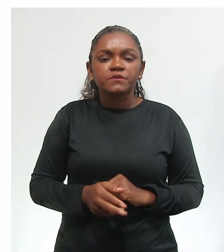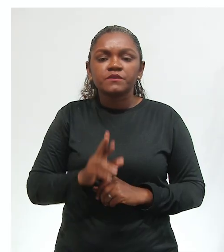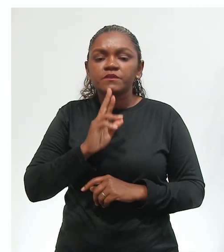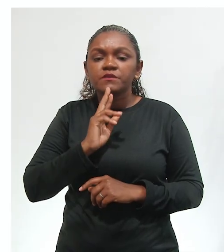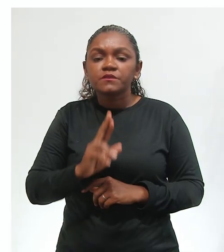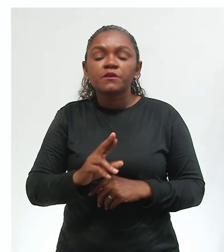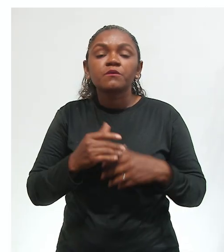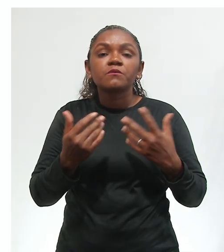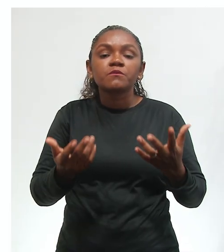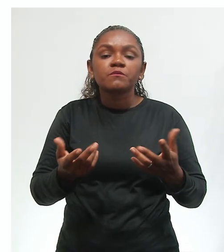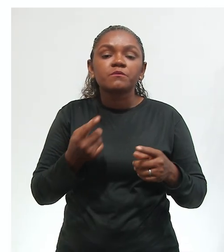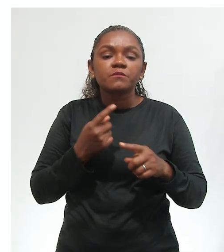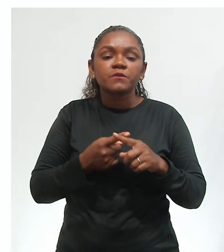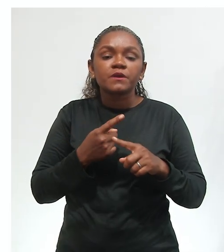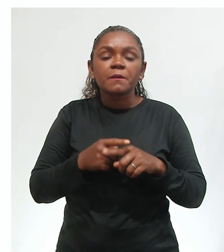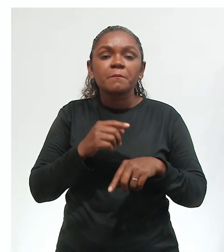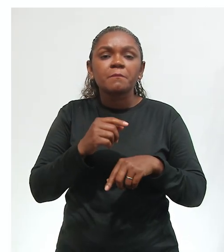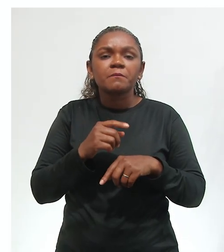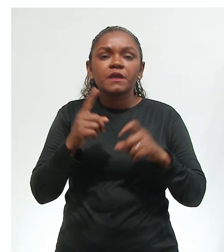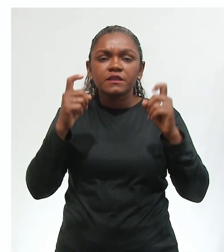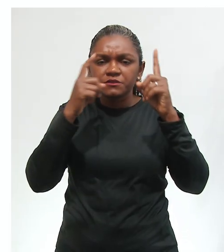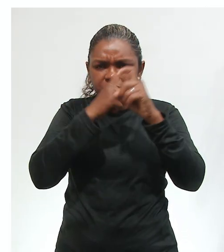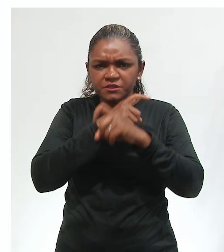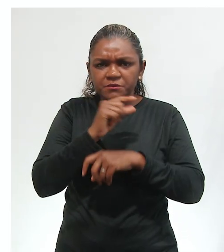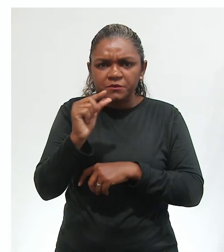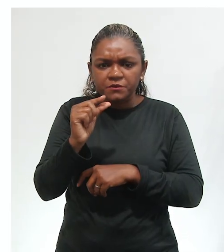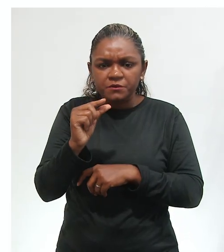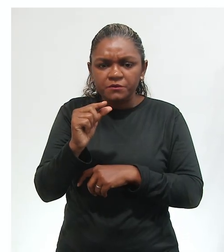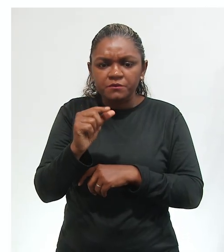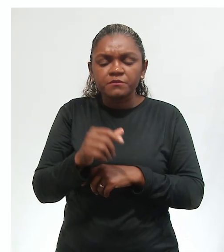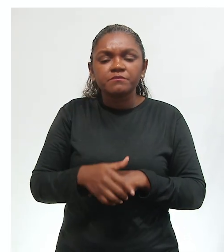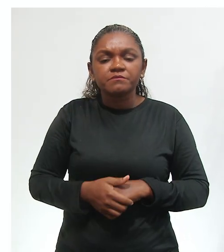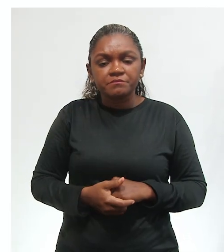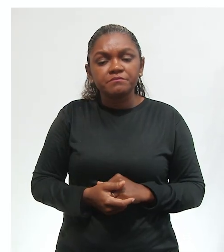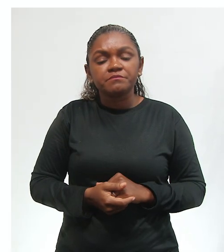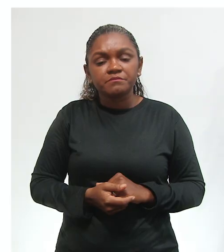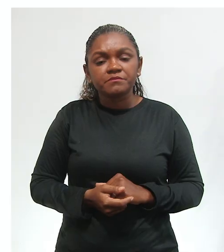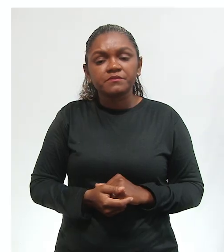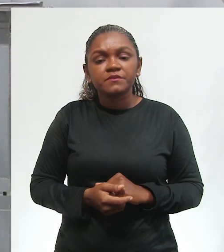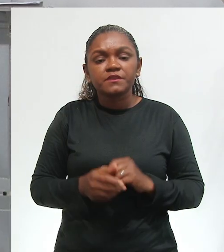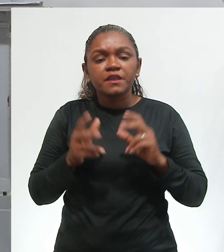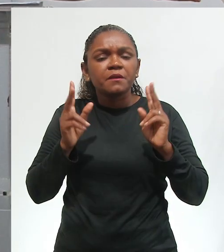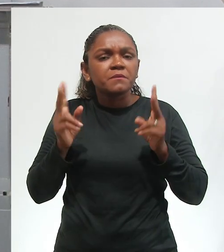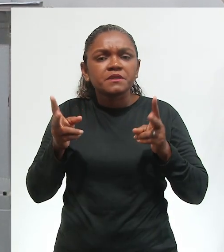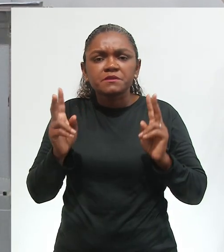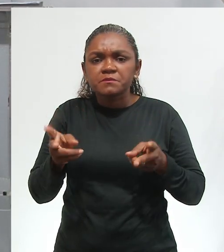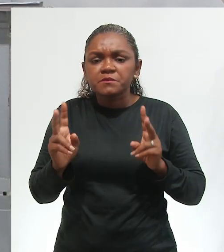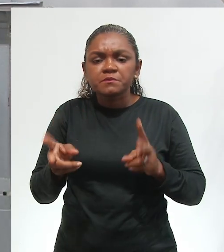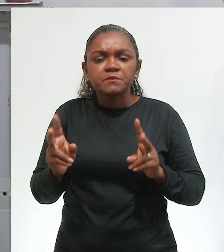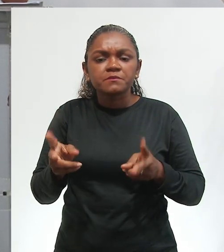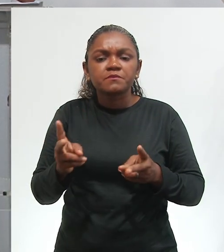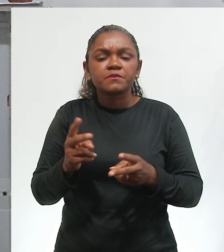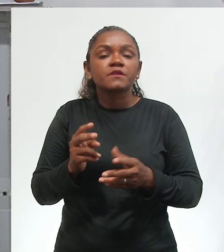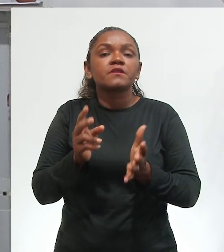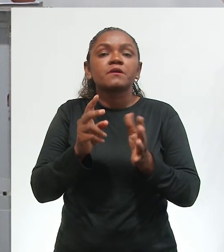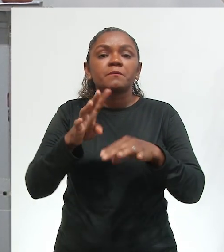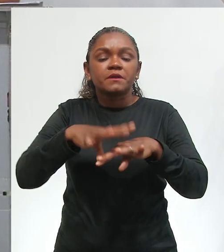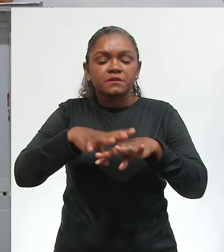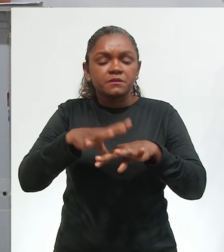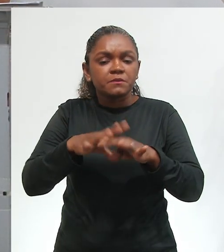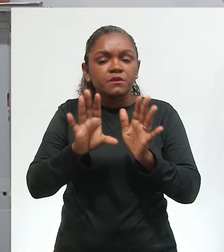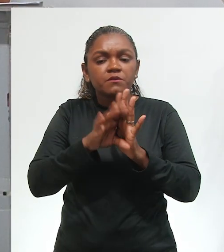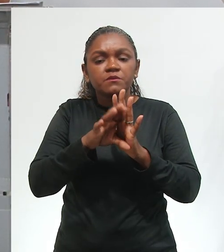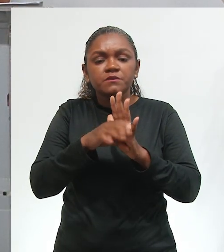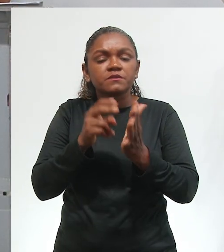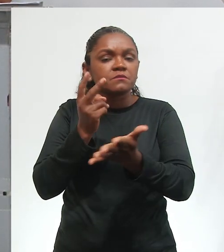999 menos 6? Sabe o que é o mais curioso? Todas duas representam exatamente a mesma coisa na matemática.